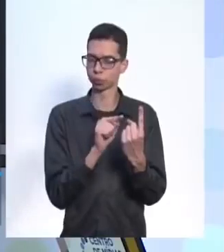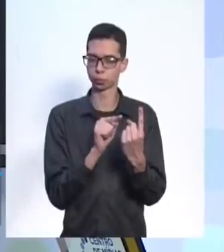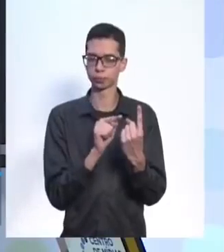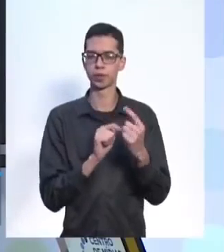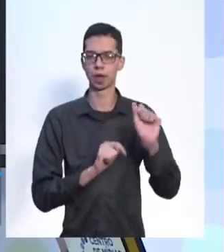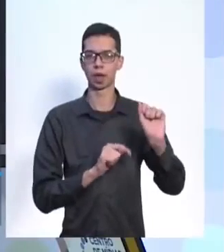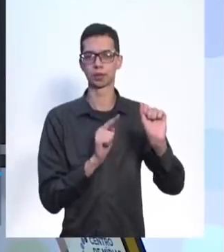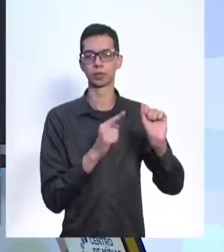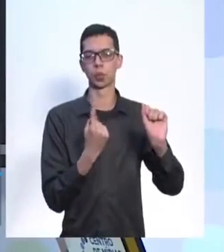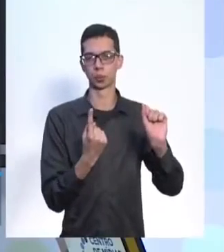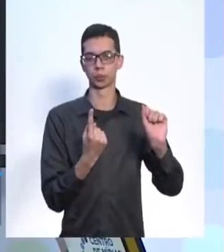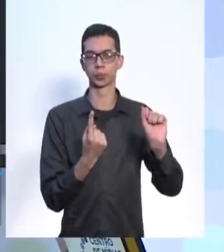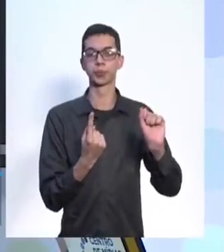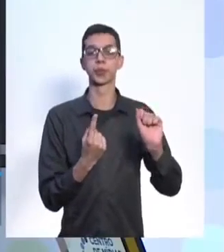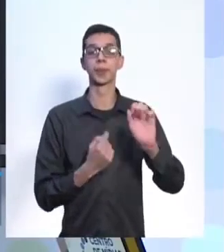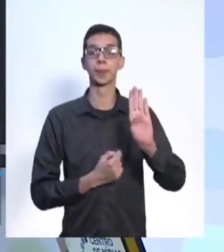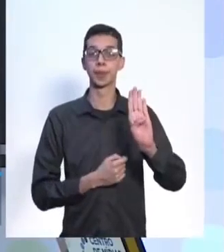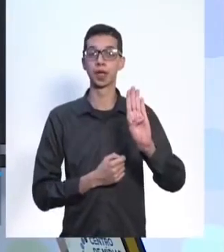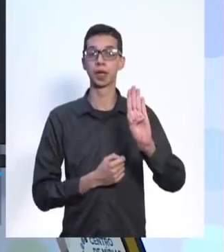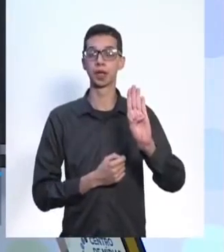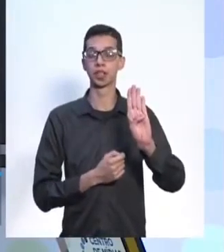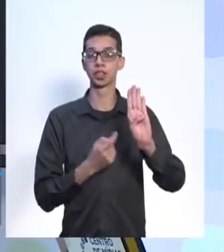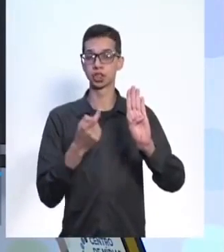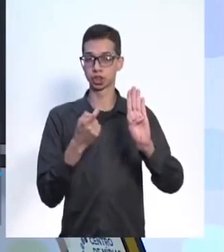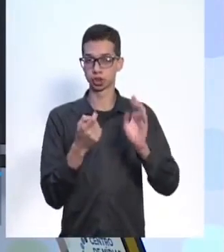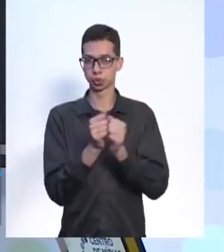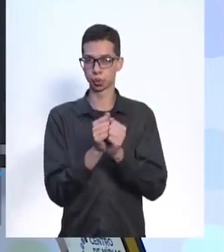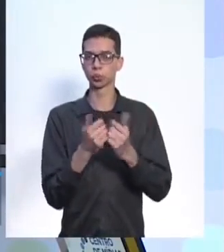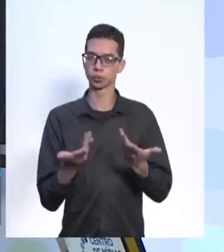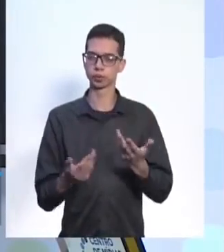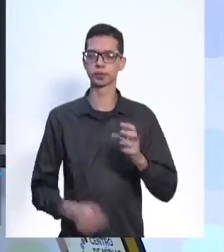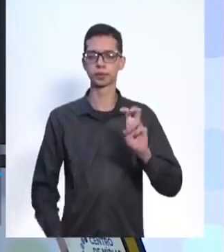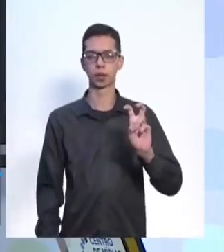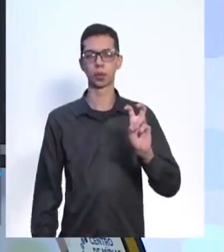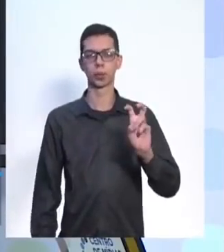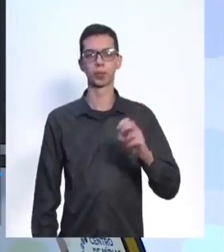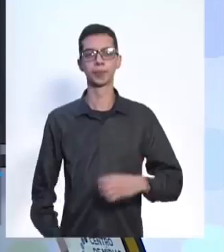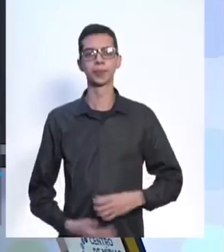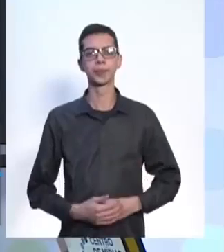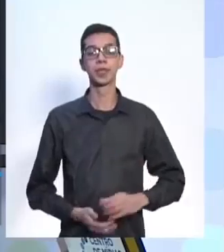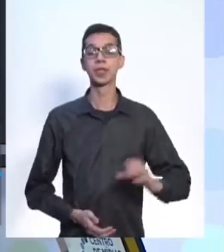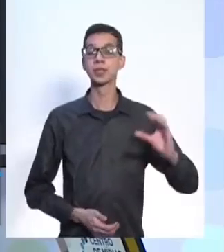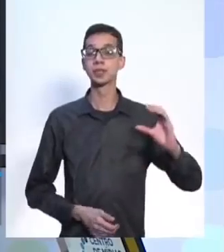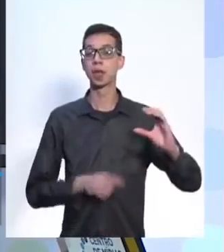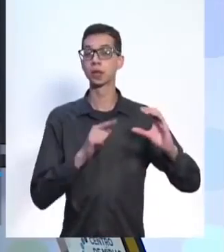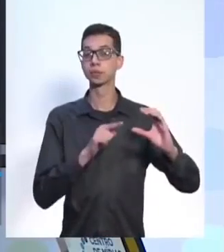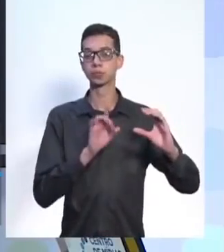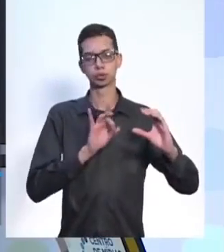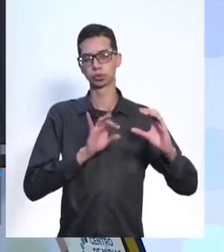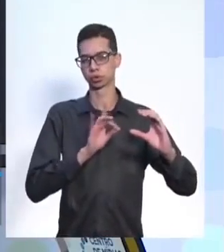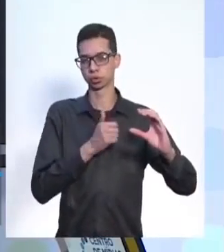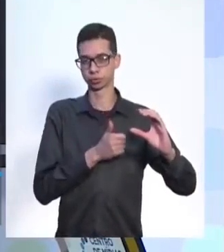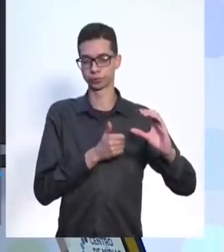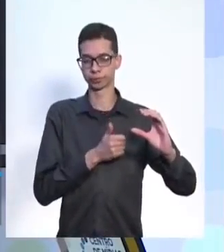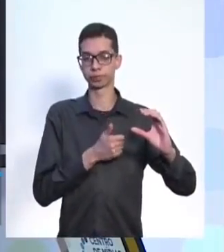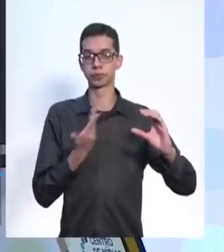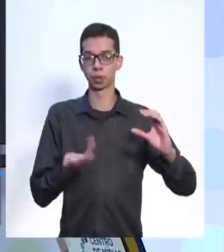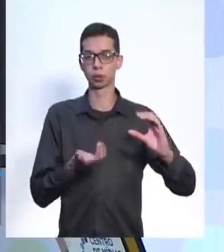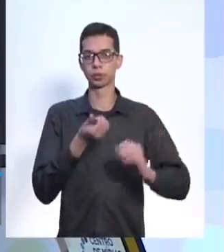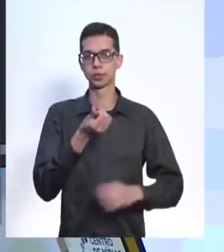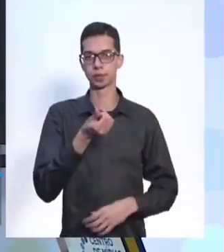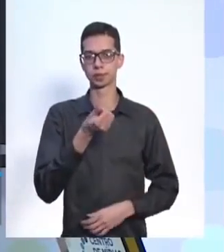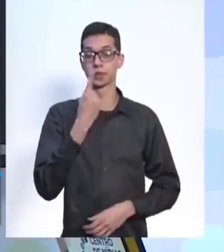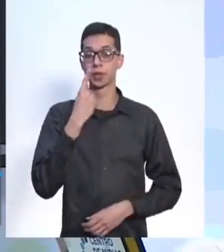O B está junto com x, então é o 5. E o C é o termo independente, então é o 6. Vamos